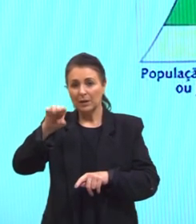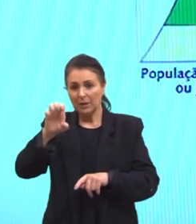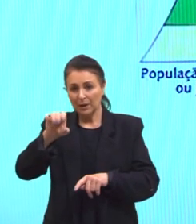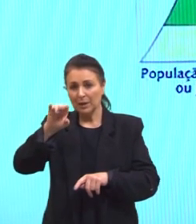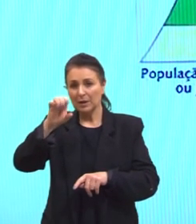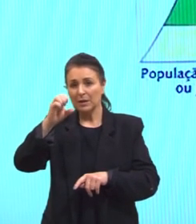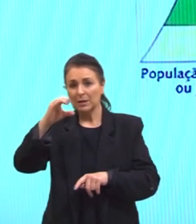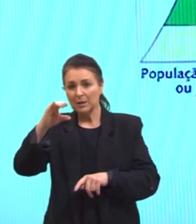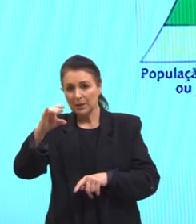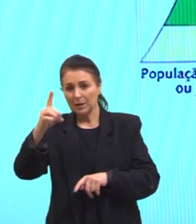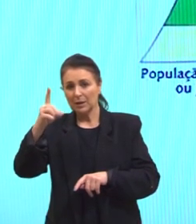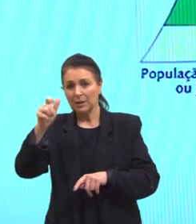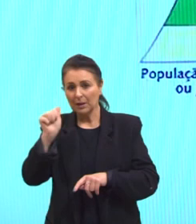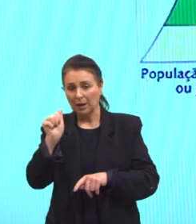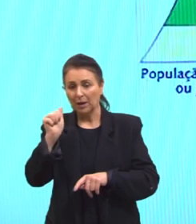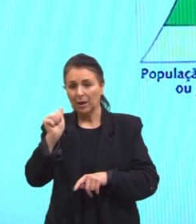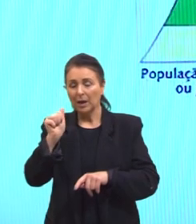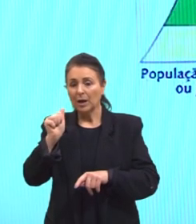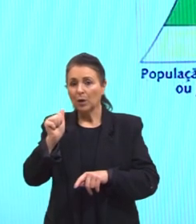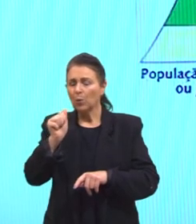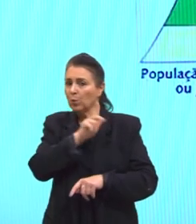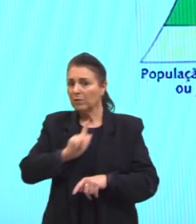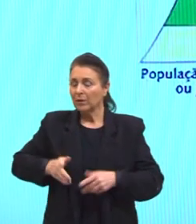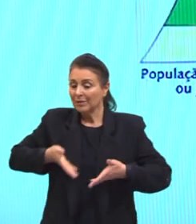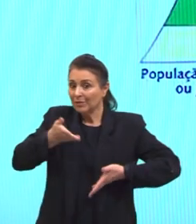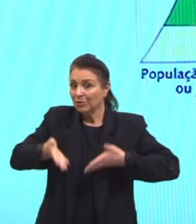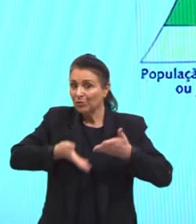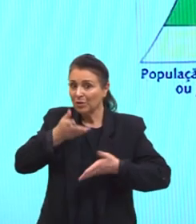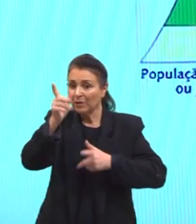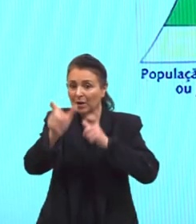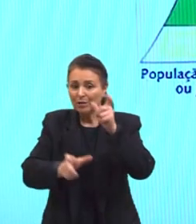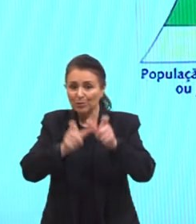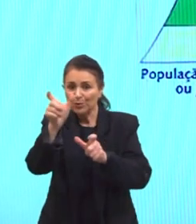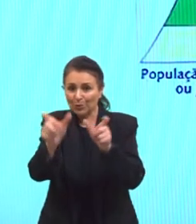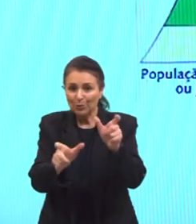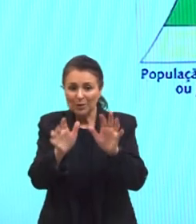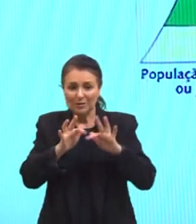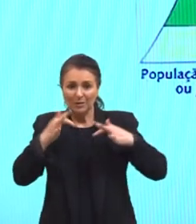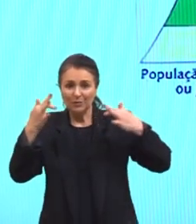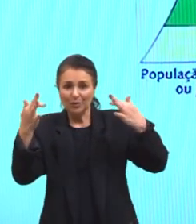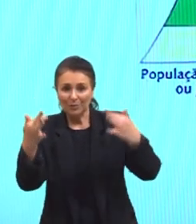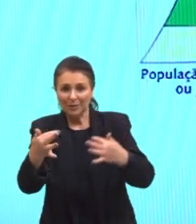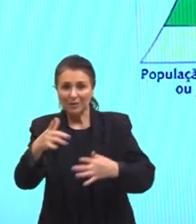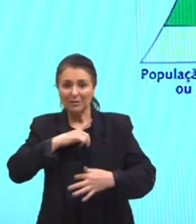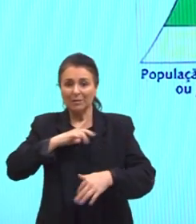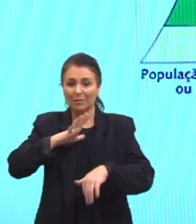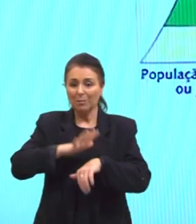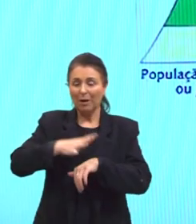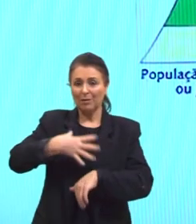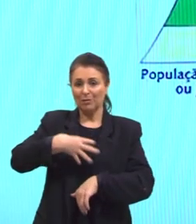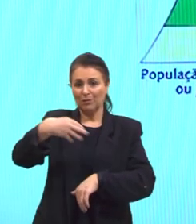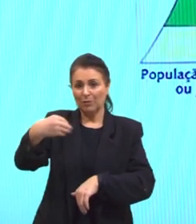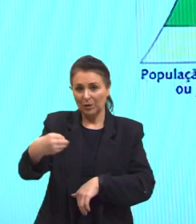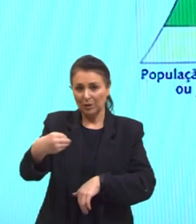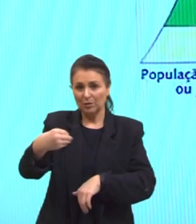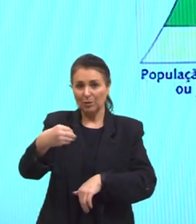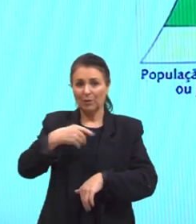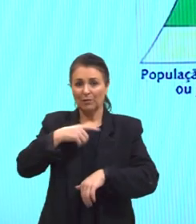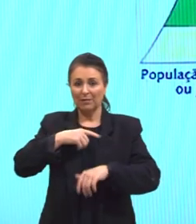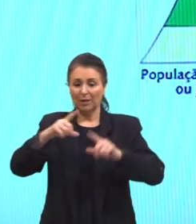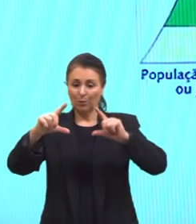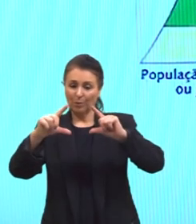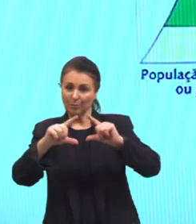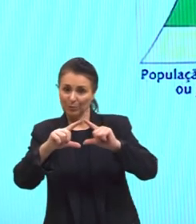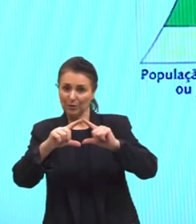incentivar que as pessoas têm um filhos né Então tu vai rejuvenescer é tanto vai ter uma base mais larga o corpo um pouco